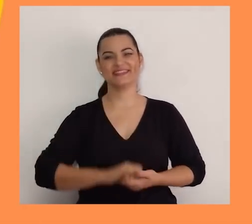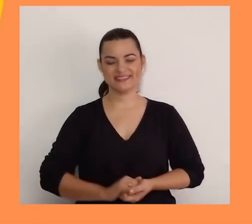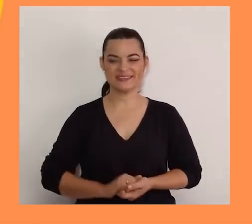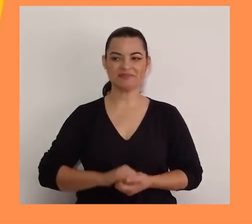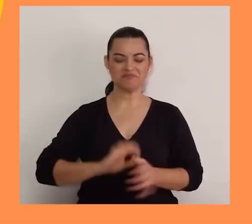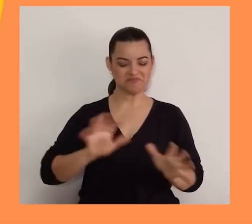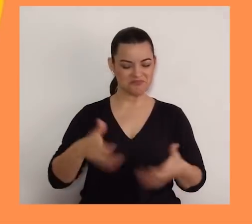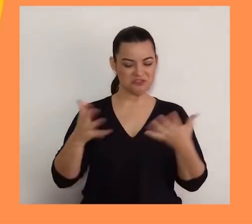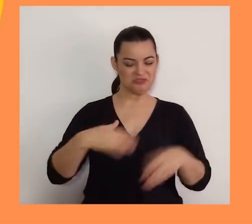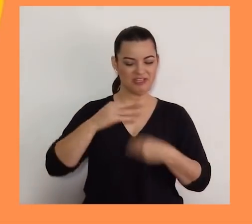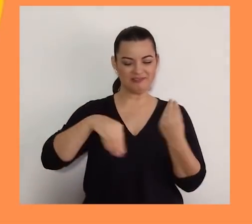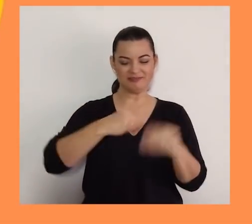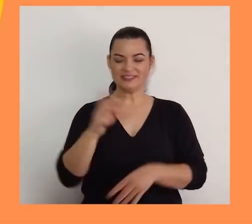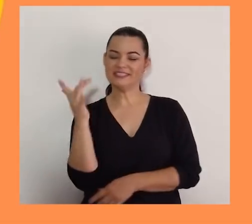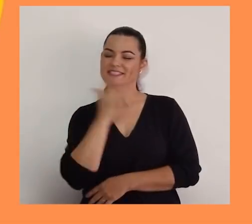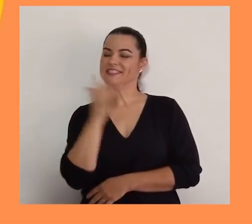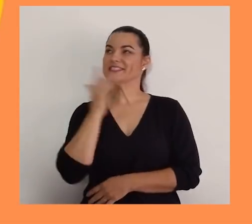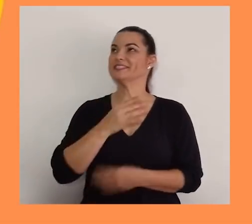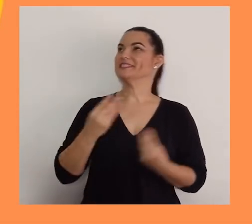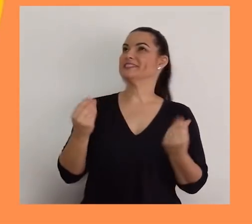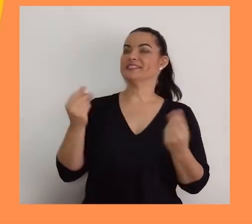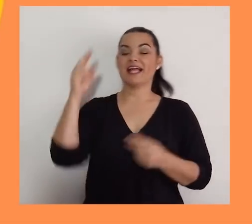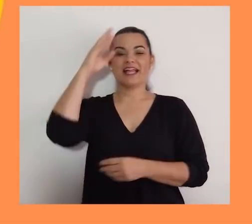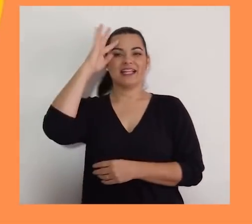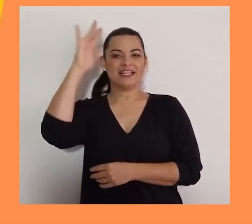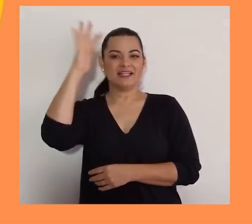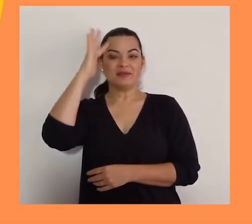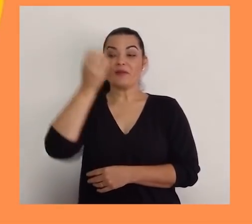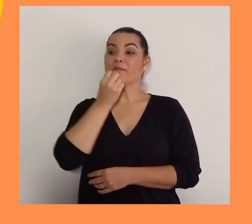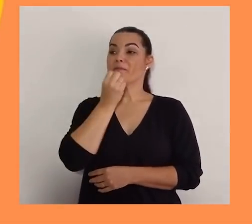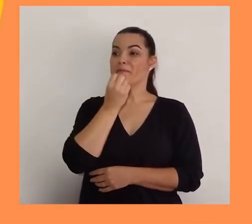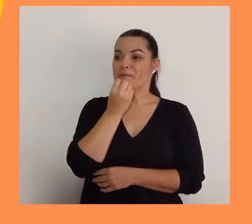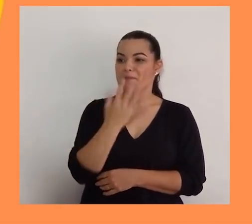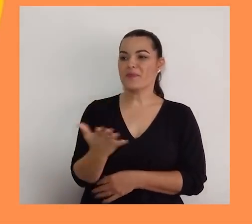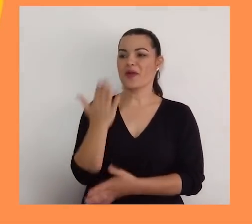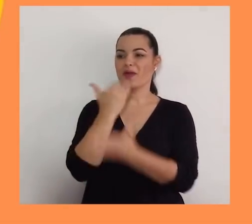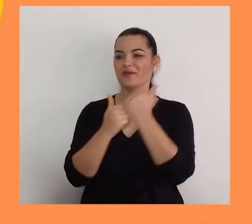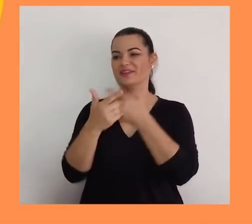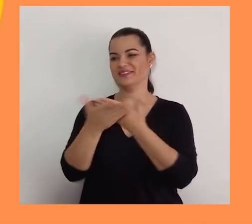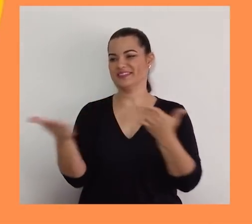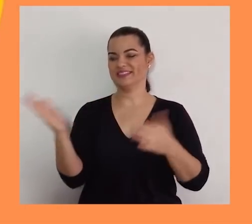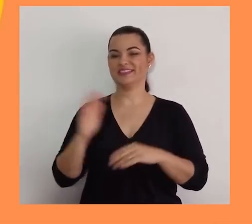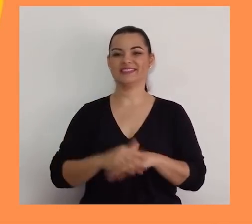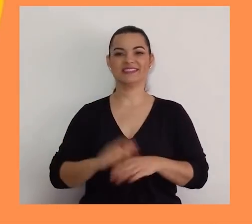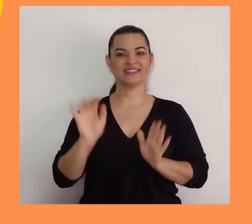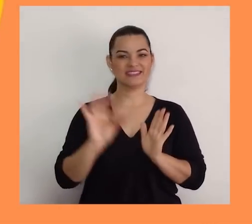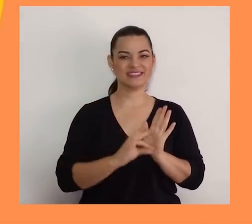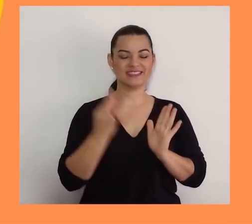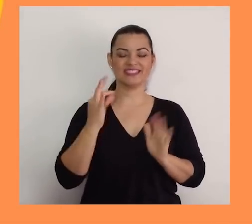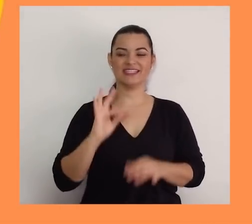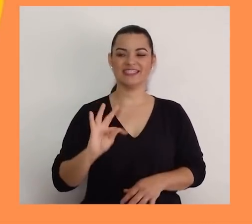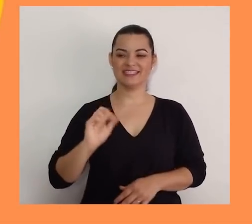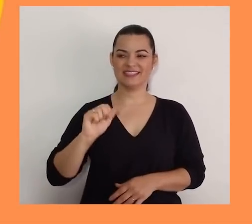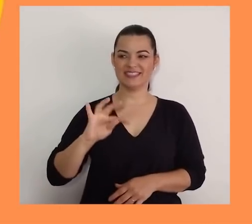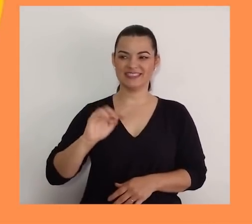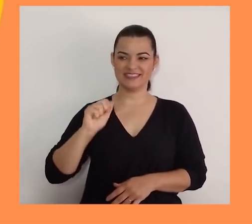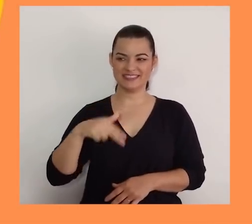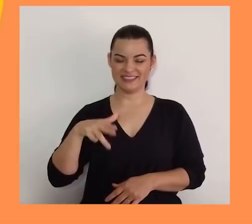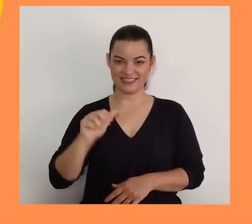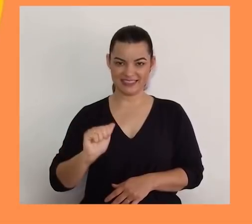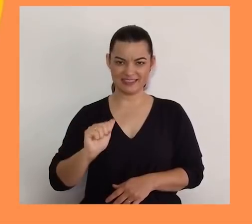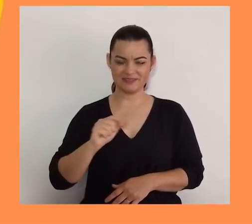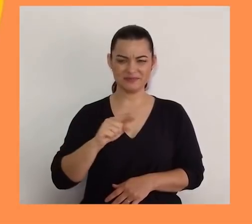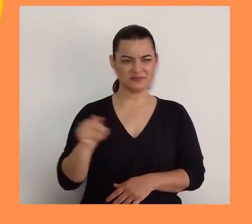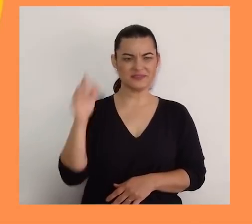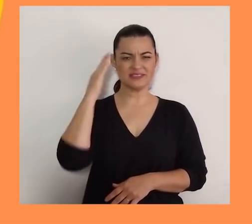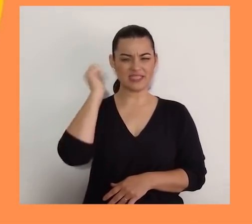nabo, porque um nabo me parecia uma cenoura que ficou branca, pálida de susto. Então, para contar